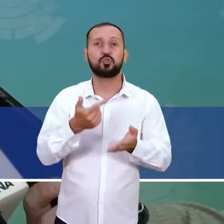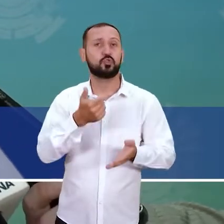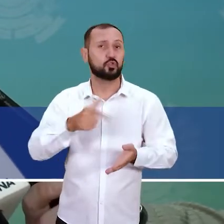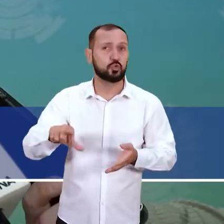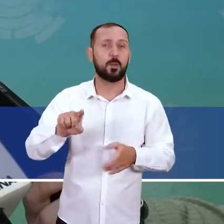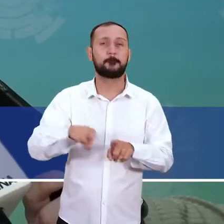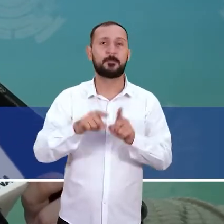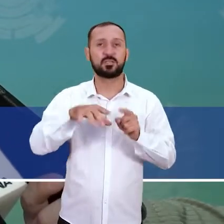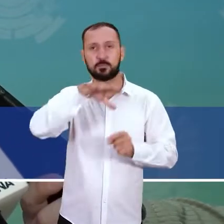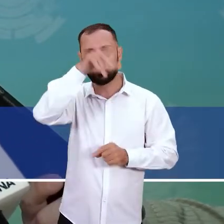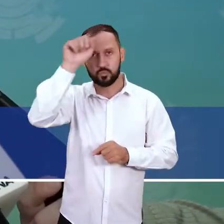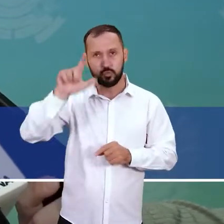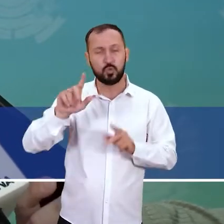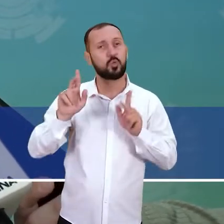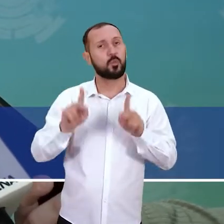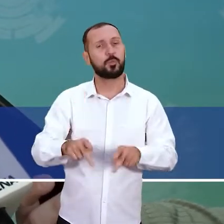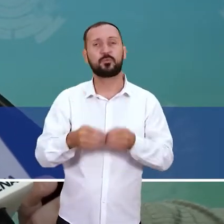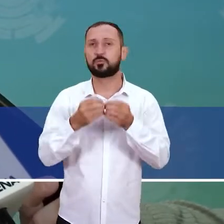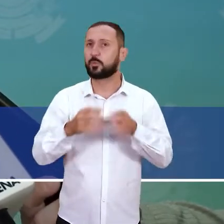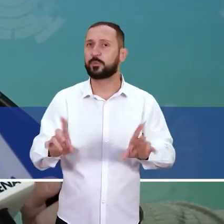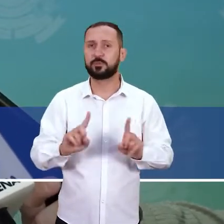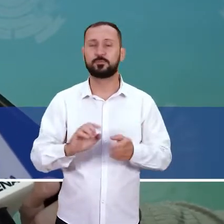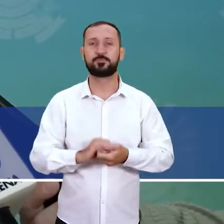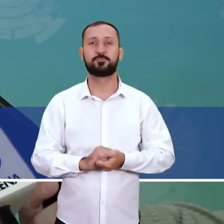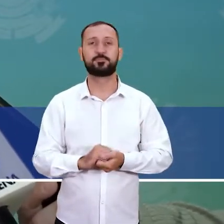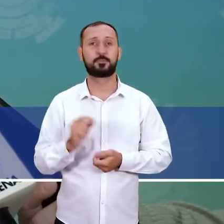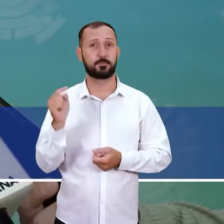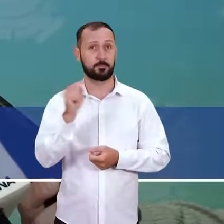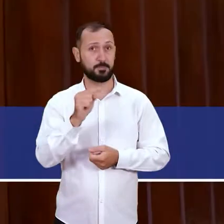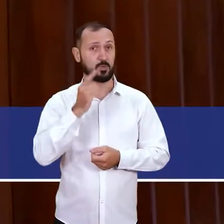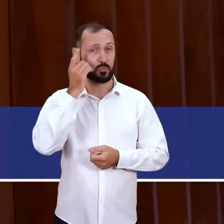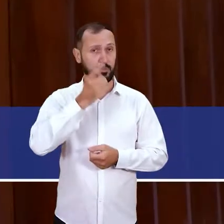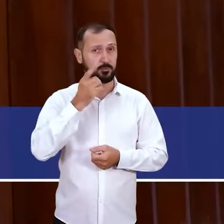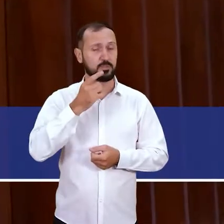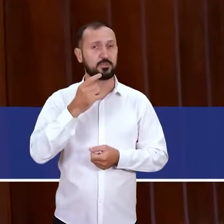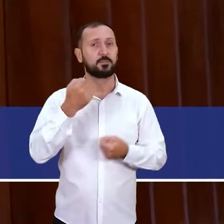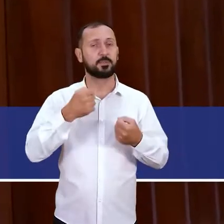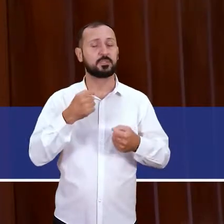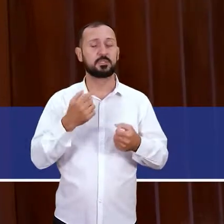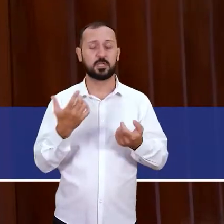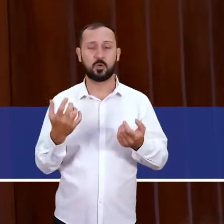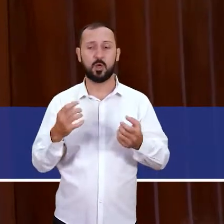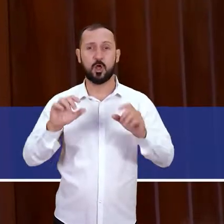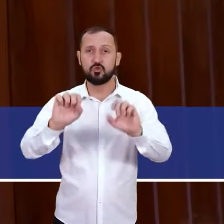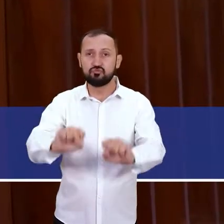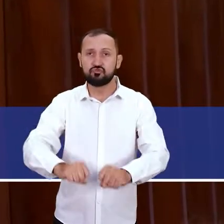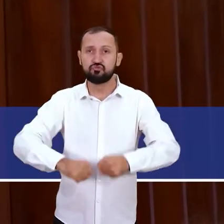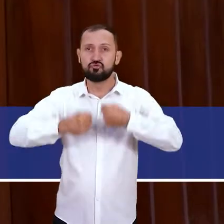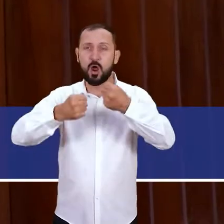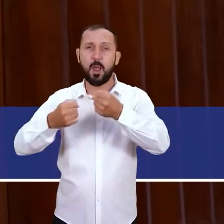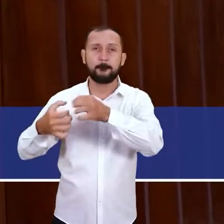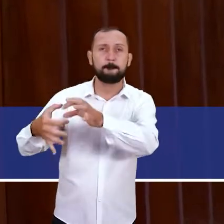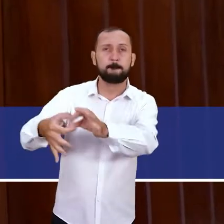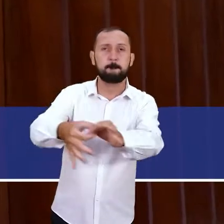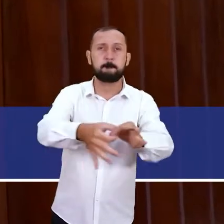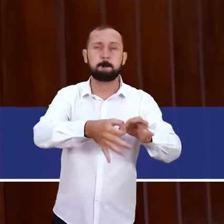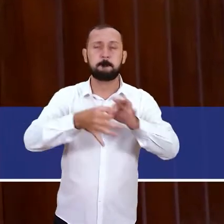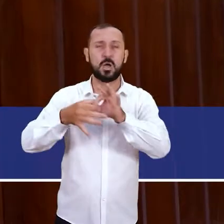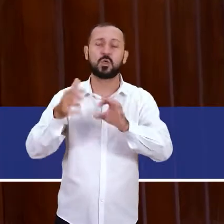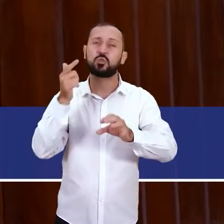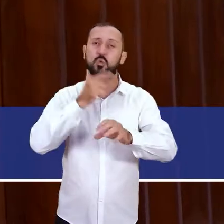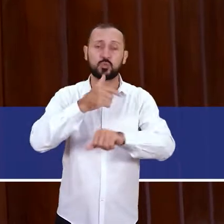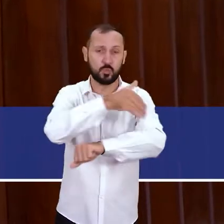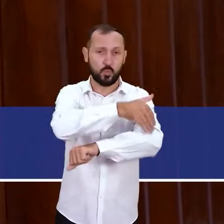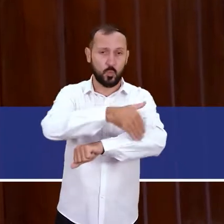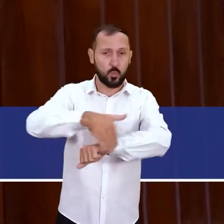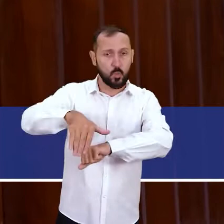possa ser renegociado, mas que Mato Grosso do Sul e a população não sofram prejuízo. Para o parlamentar, é preciso unir esforços para garantir